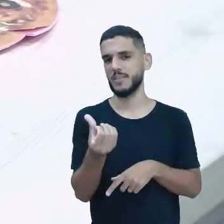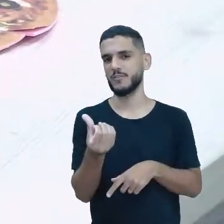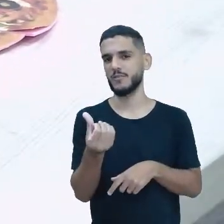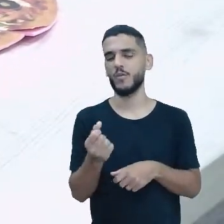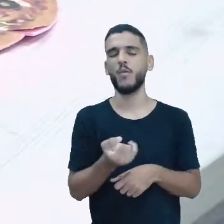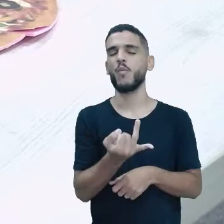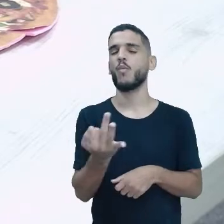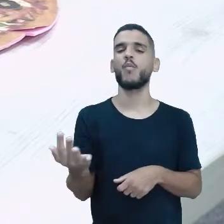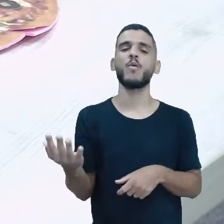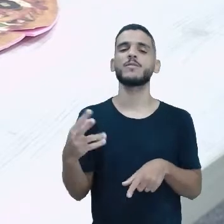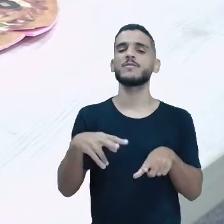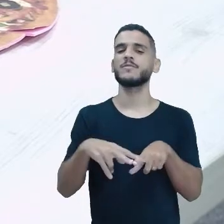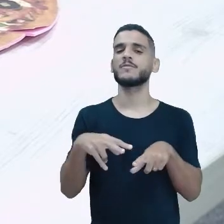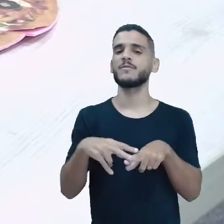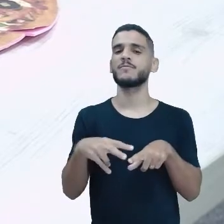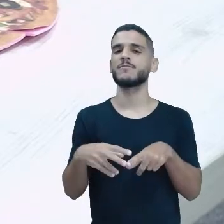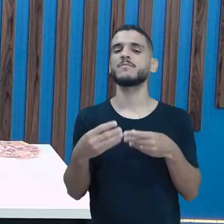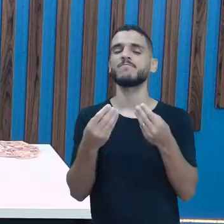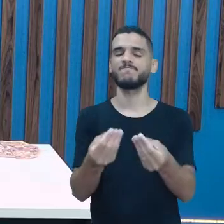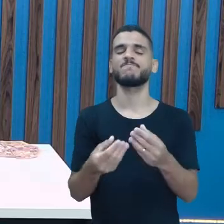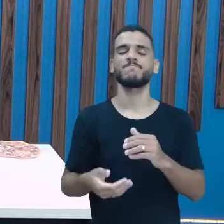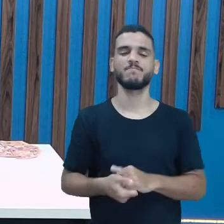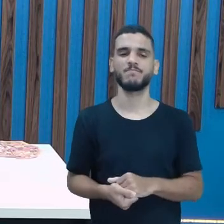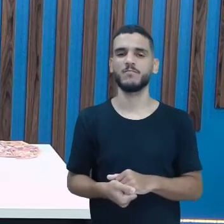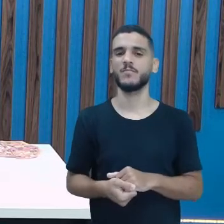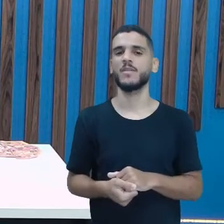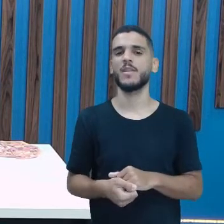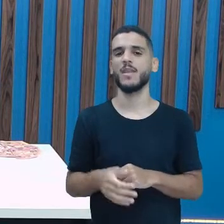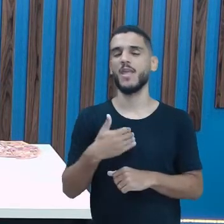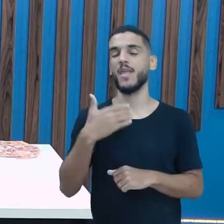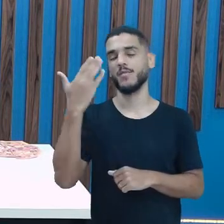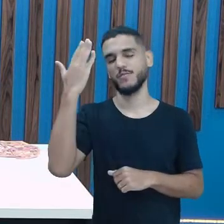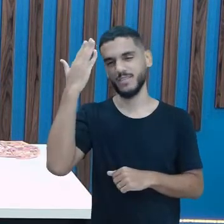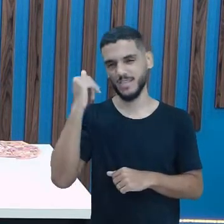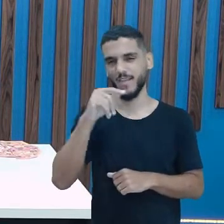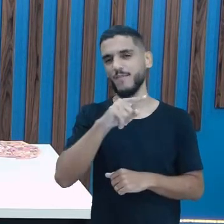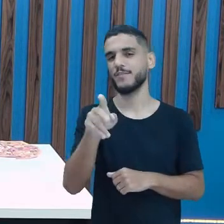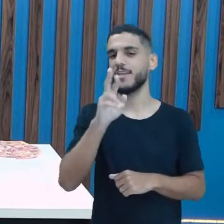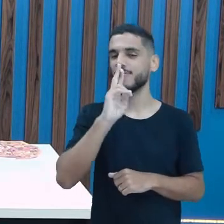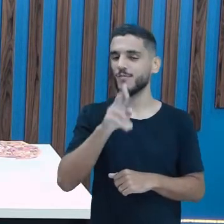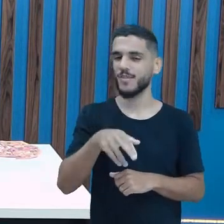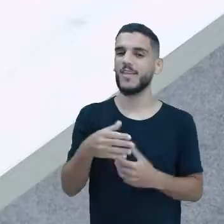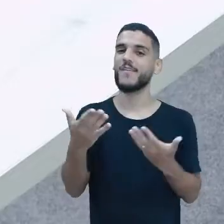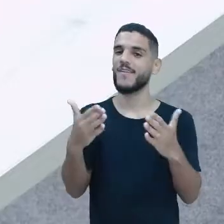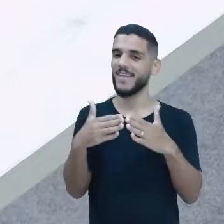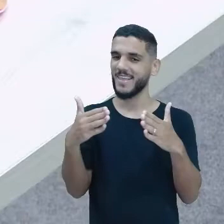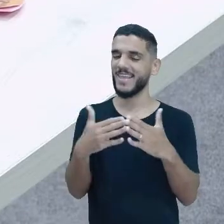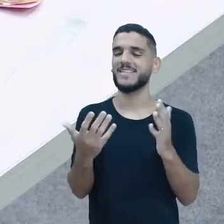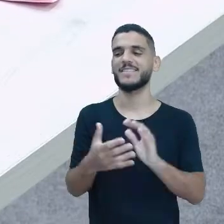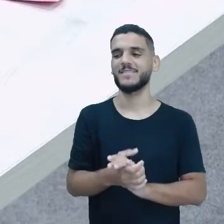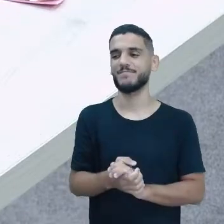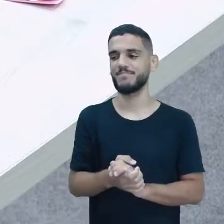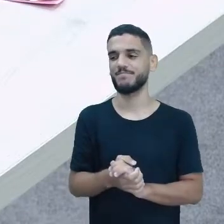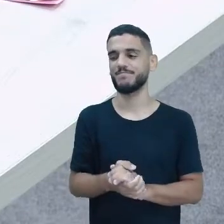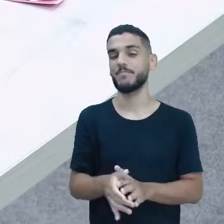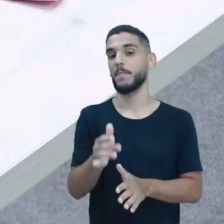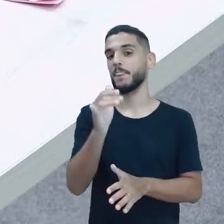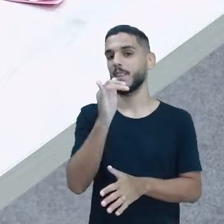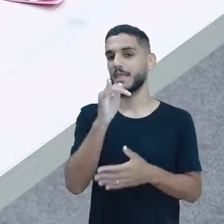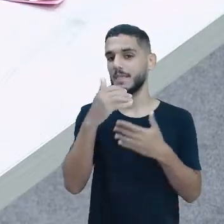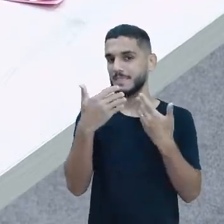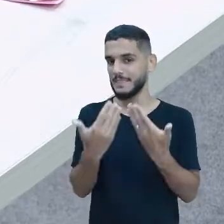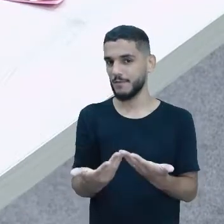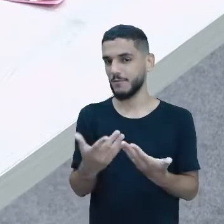quantas fatias? Eu tenho certeza que vocês já responderam aí em casa. Exatamente, ó. Se eu tenho